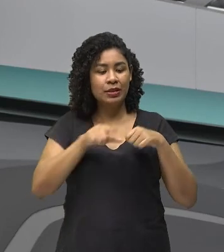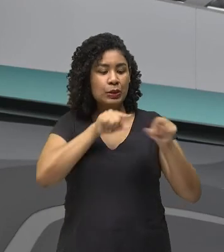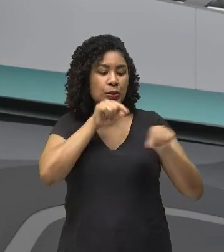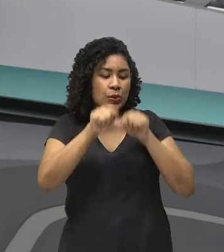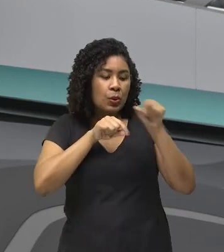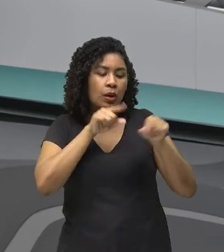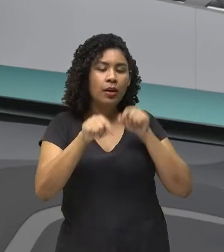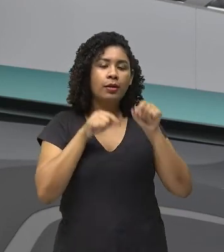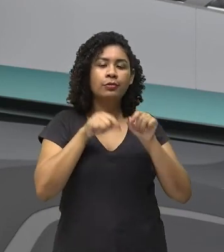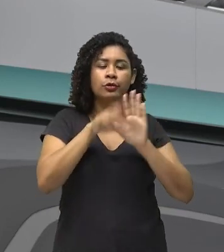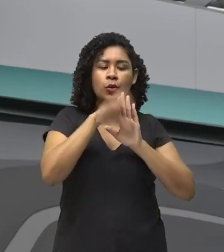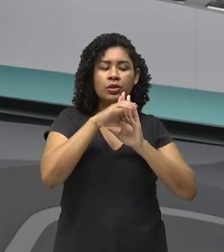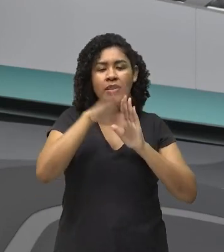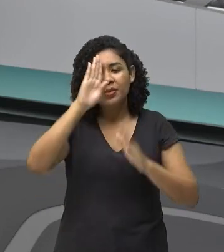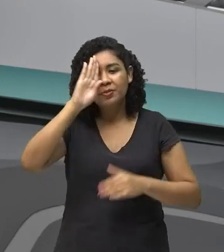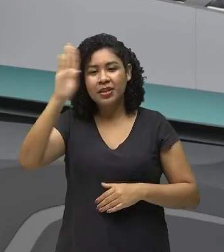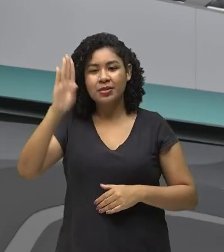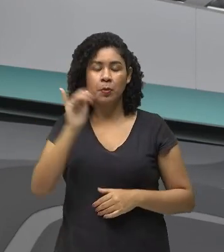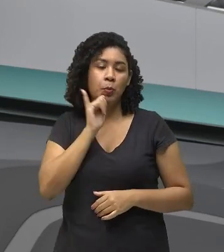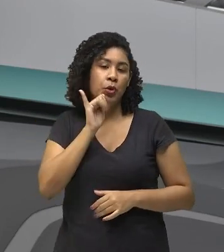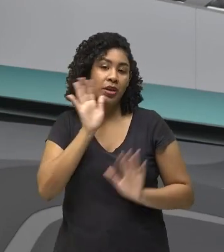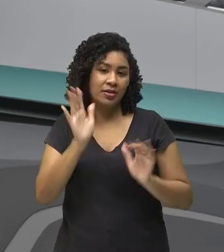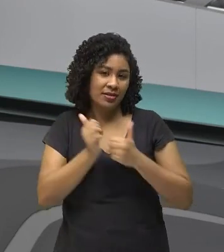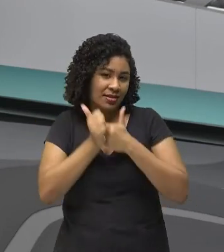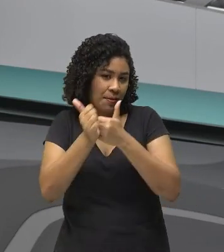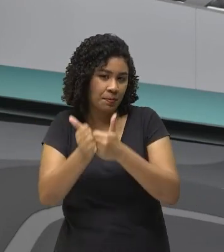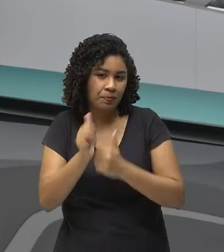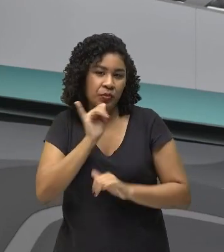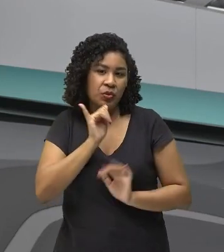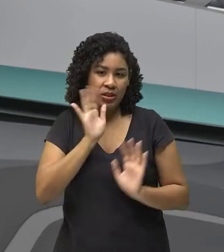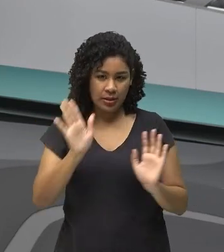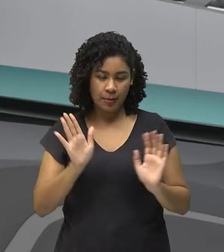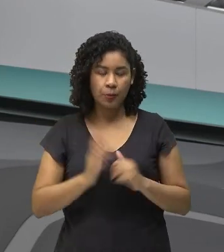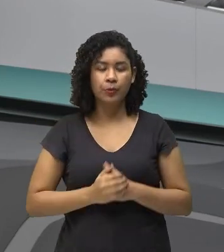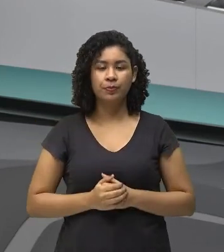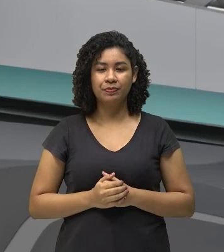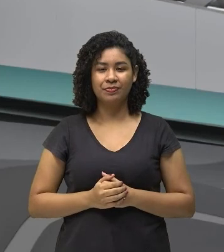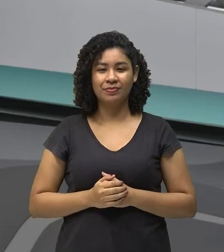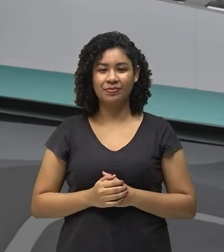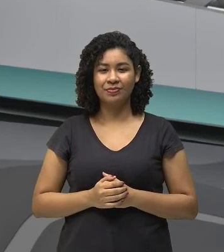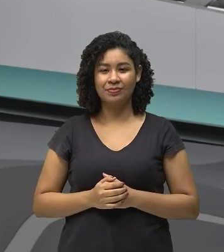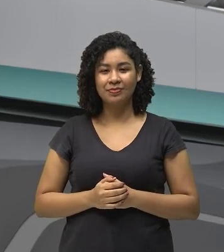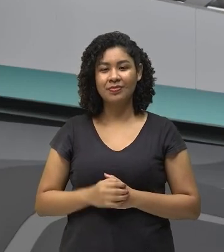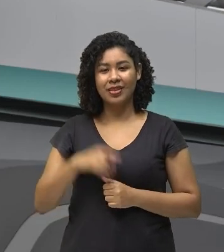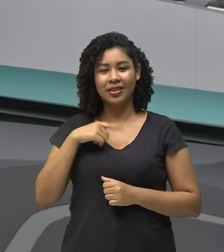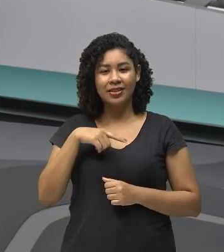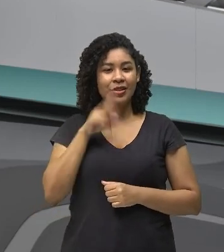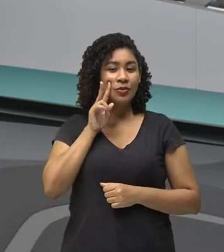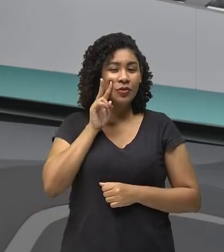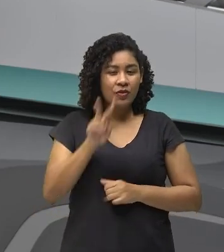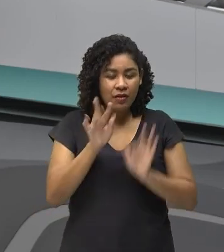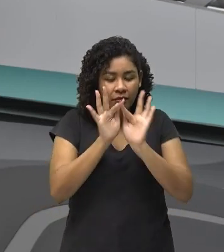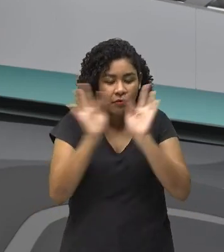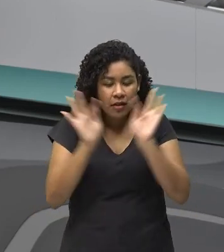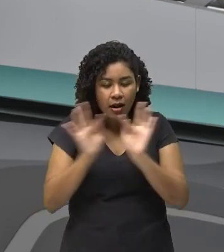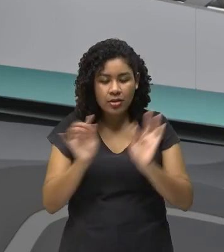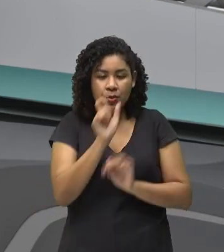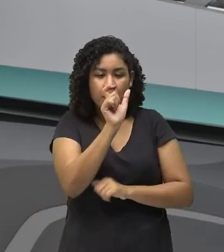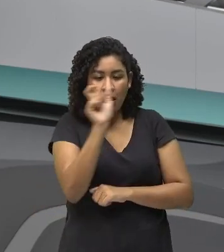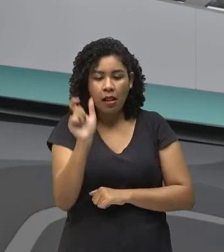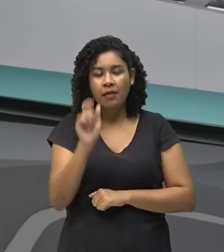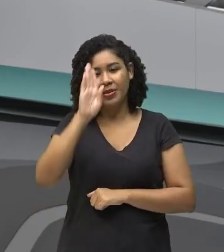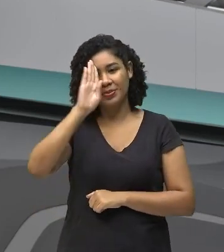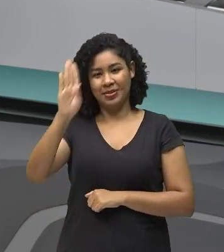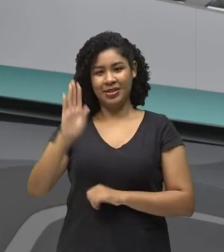Por exemplo, for example, tem a palavra for example, e aí ele diz tan, tan, tan, tan, tan. E aí você vai direto logo nessas palavras.